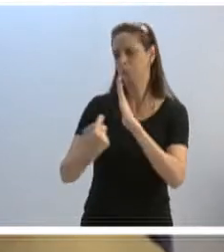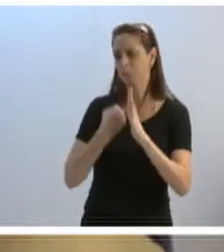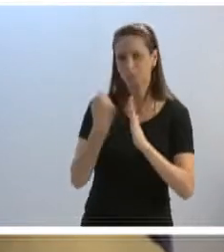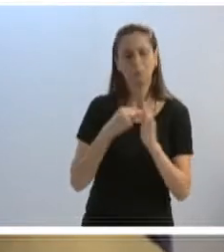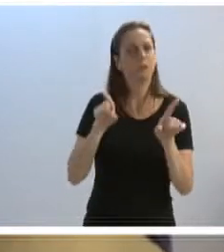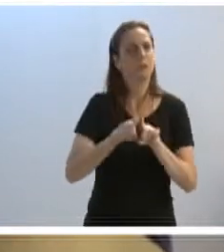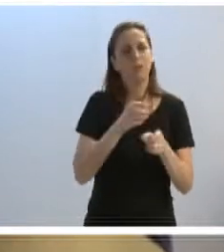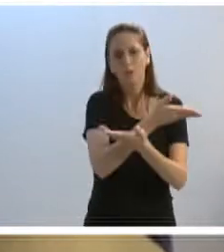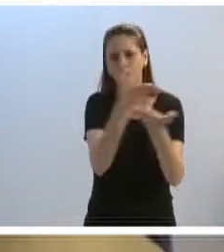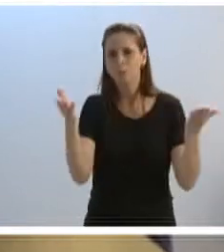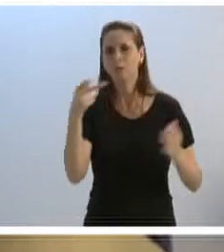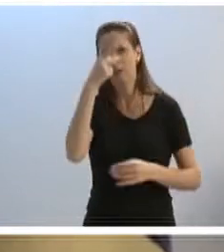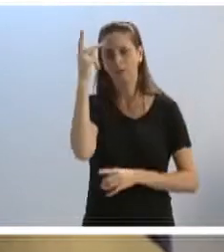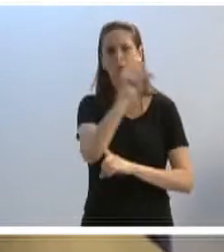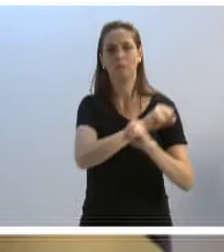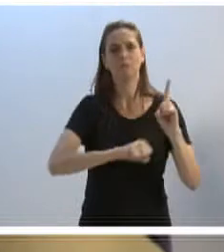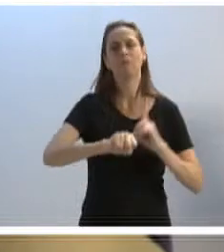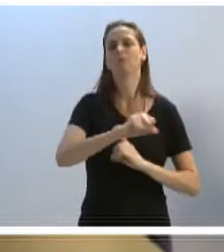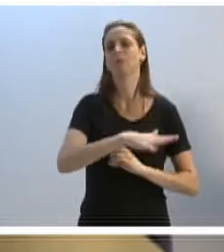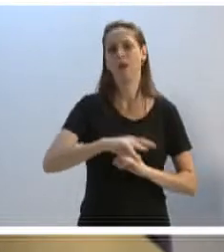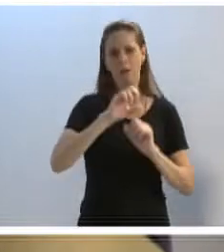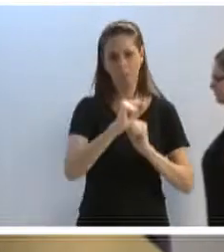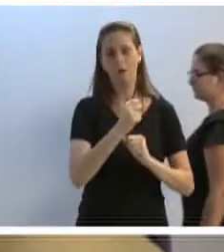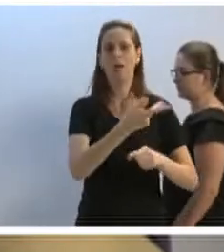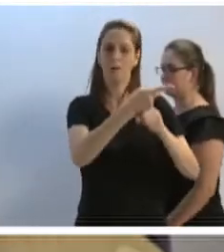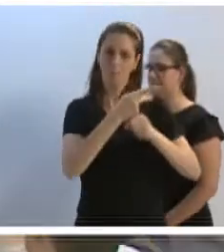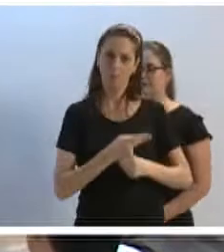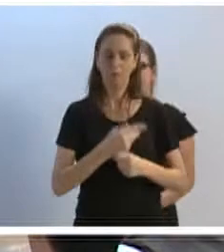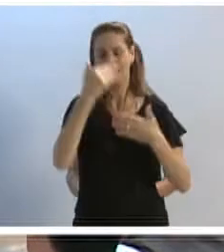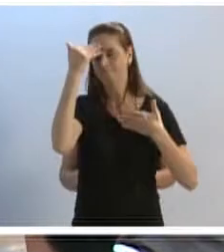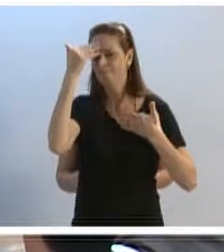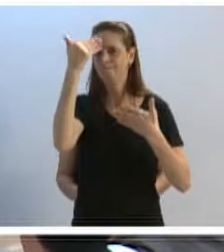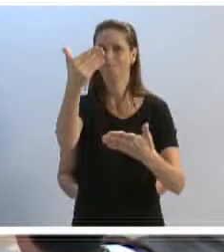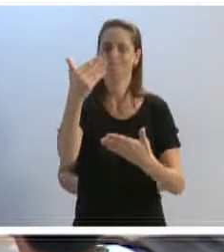dos demais membros da sociedade. Muito obrigado.